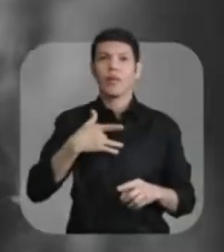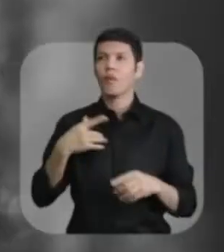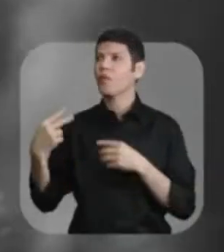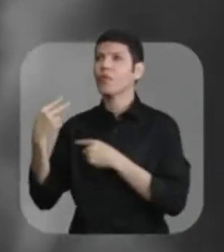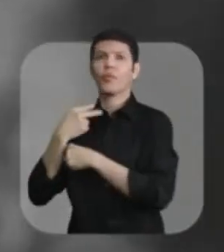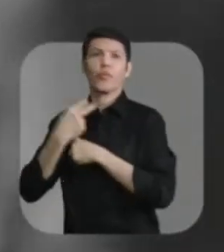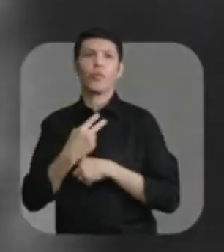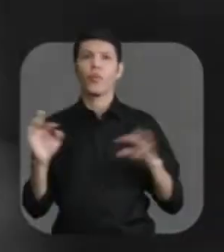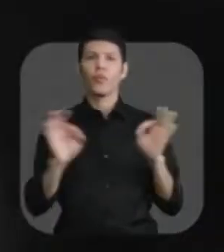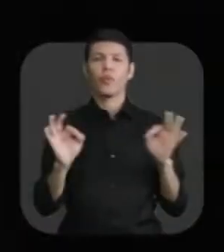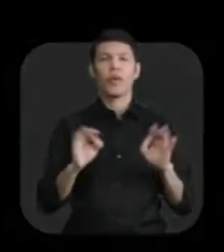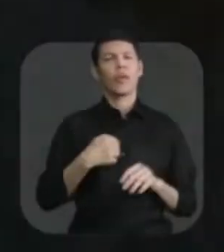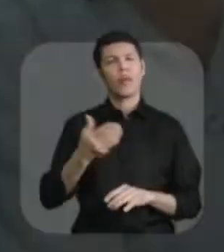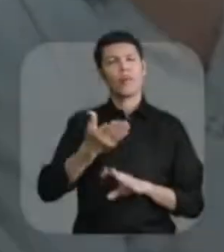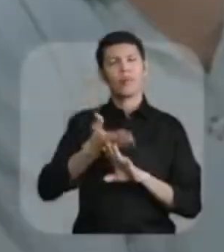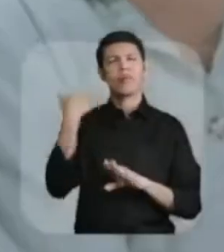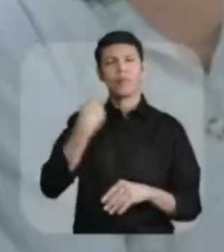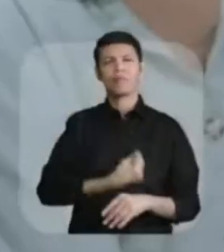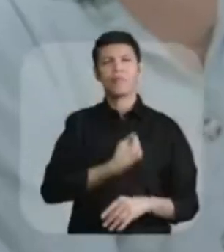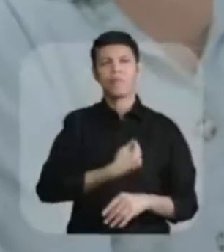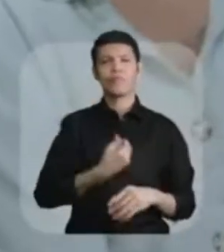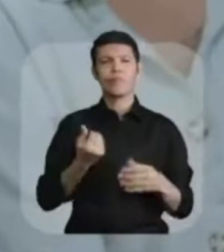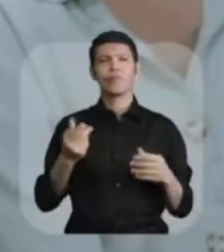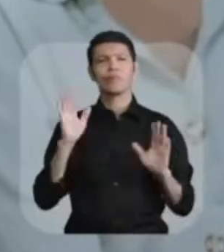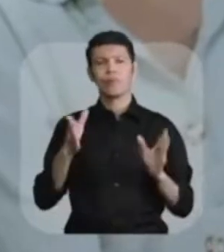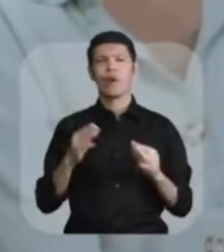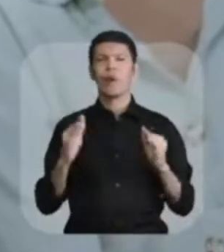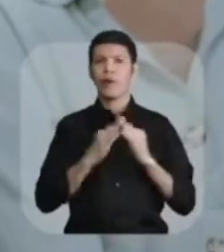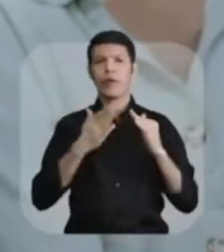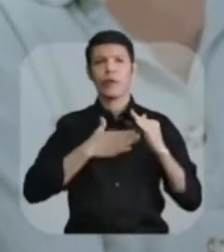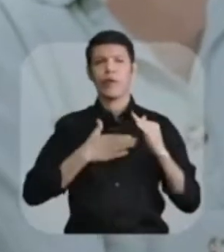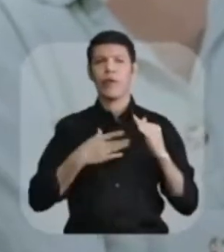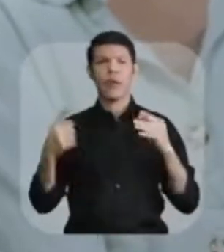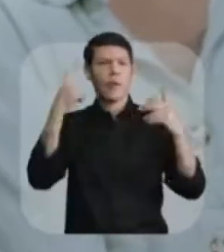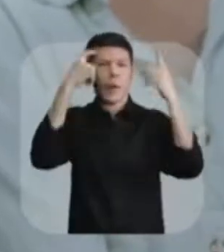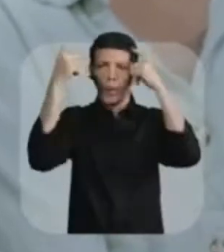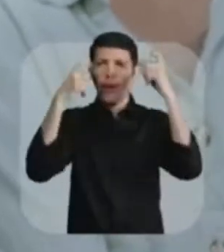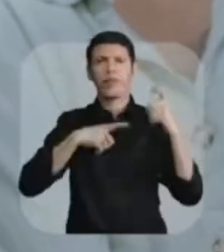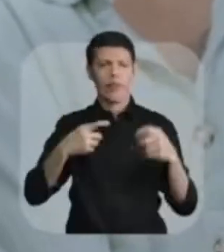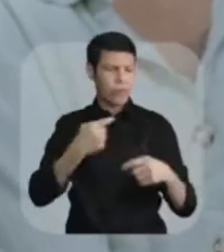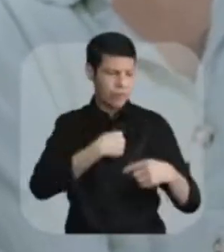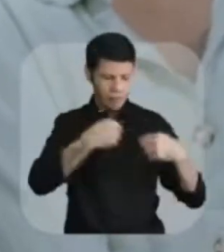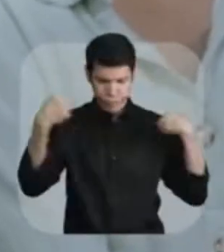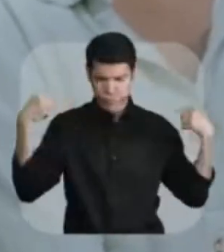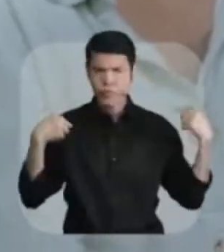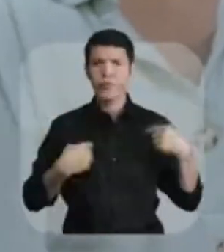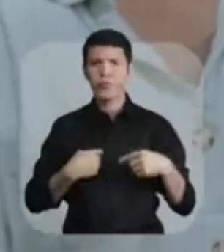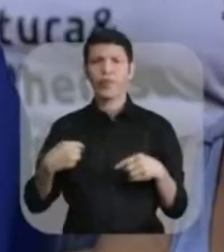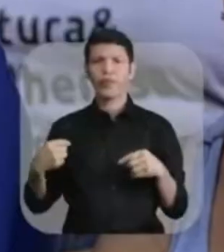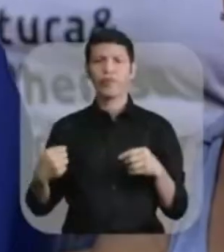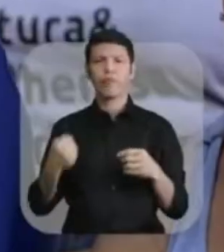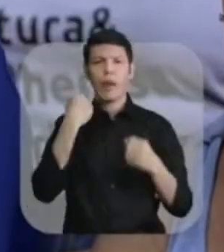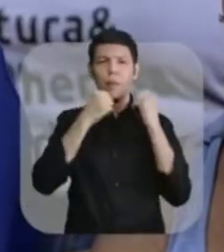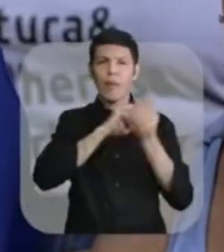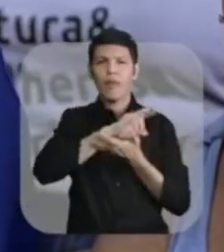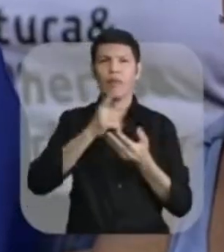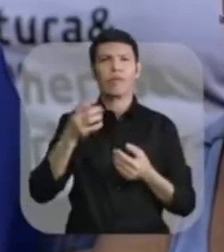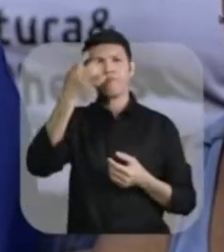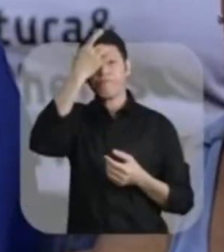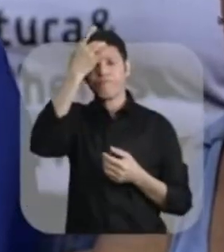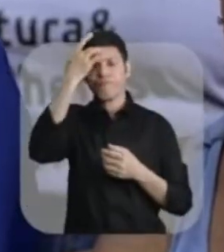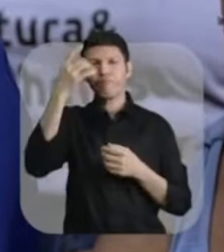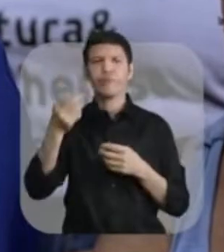aos serviços de saúde. Eu já sofri violência doméstica. Eu tenho marcas no meu